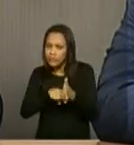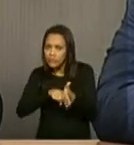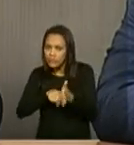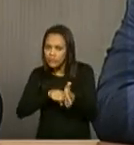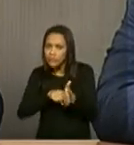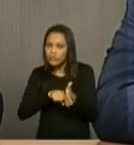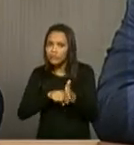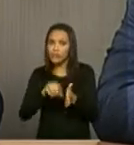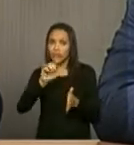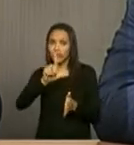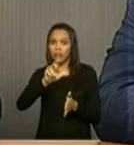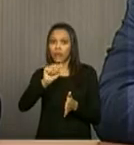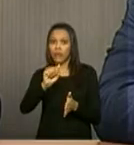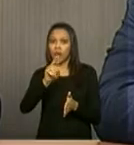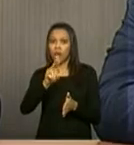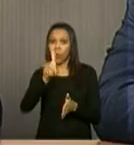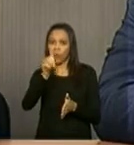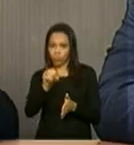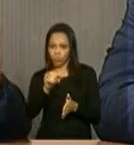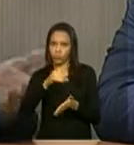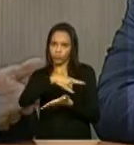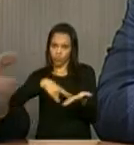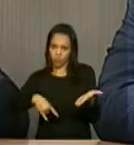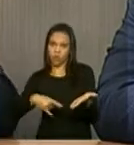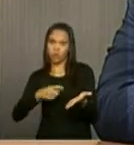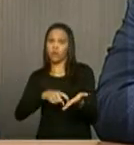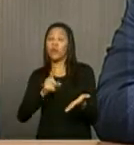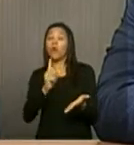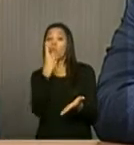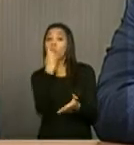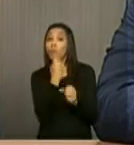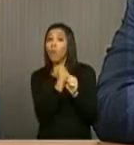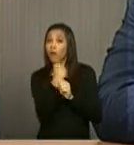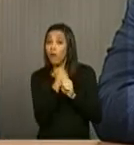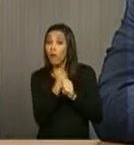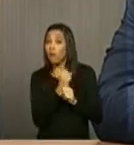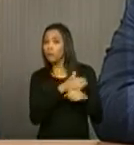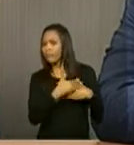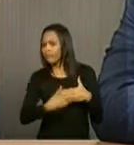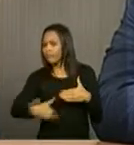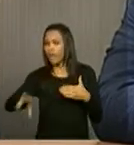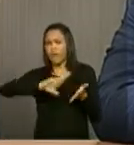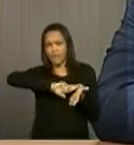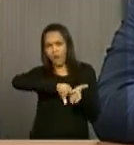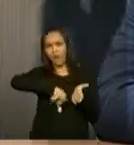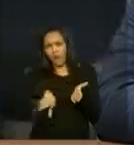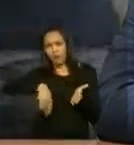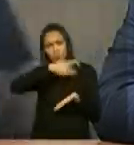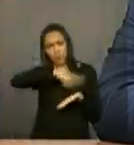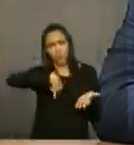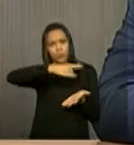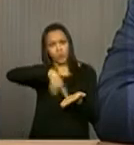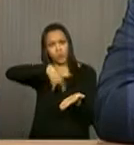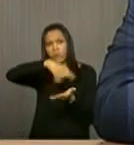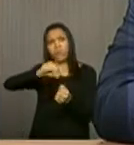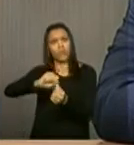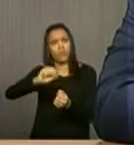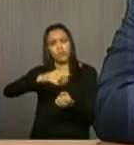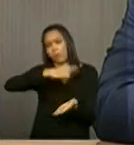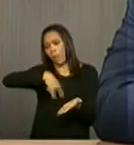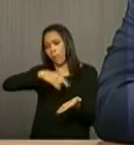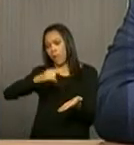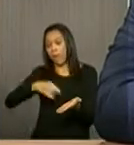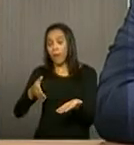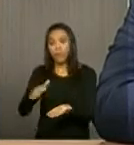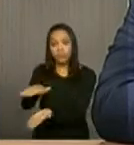digamos finalizar porque durante todo esse período de um ano vários documentos foram produzidos envolvendo